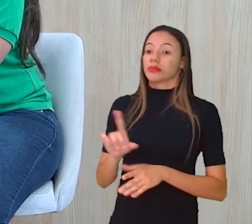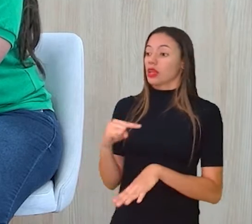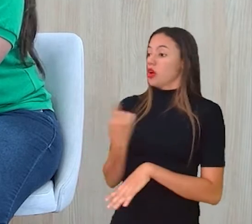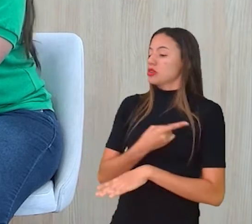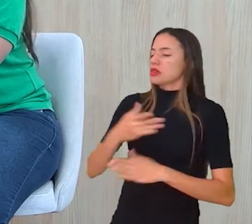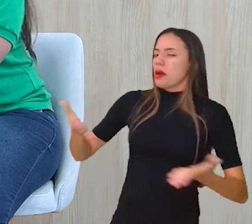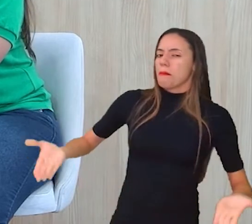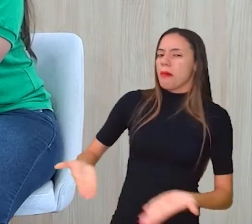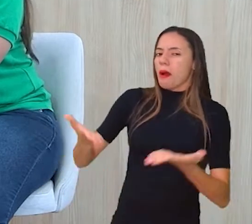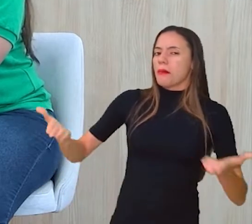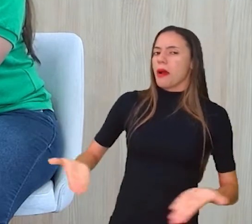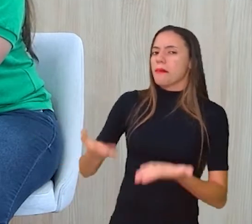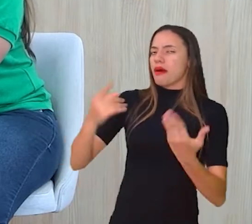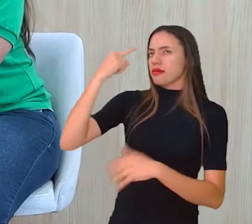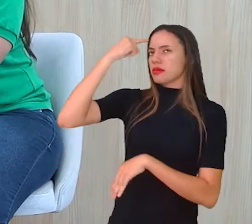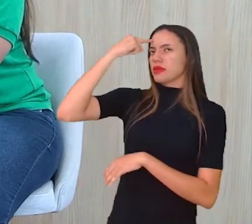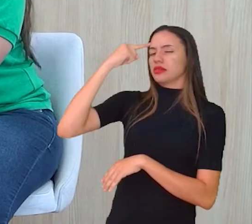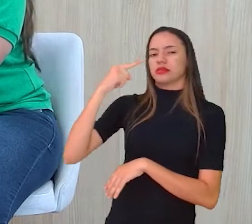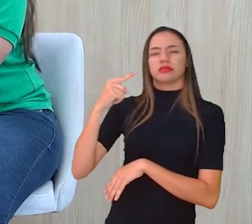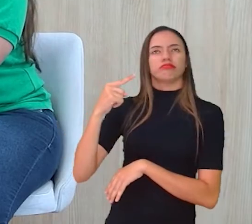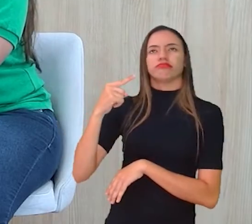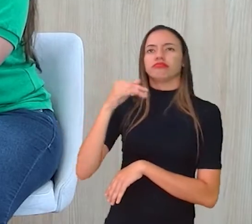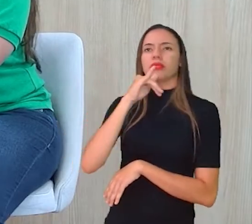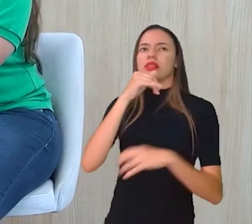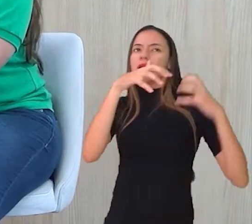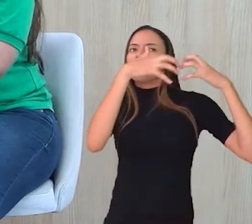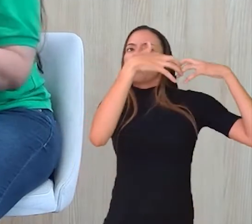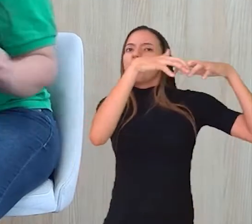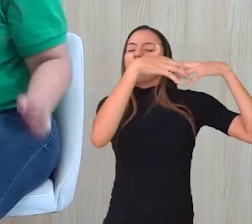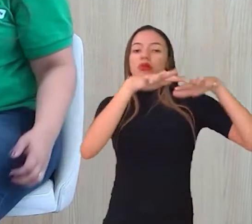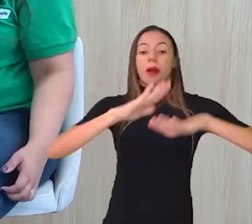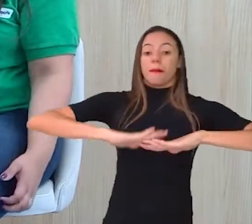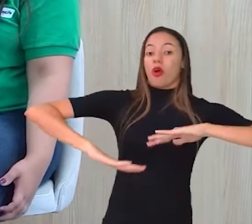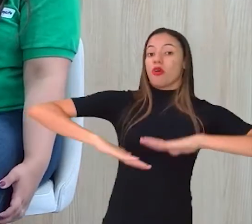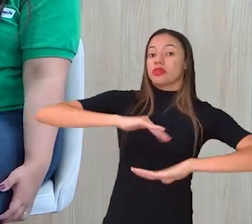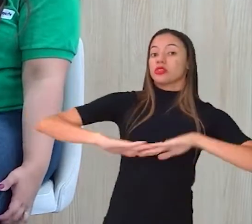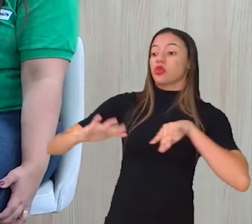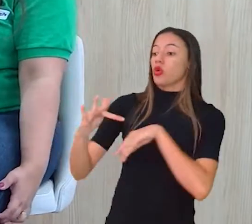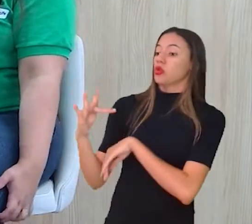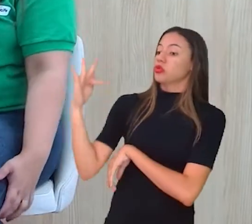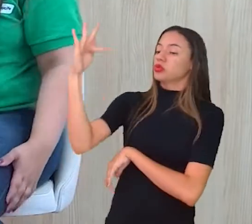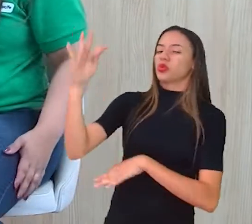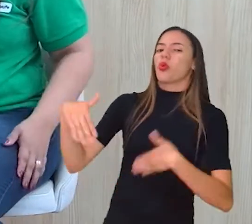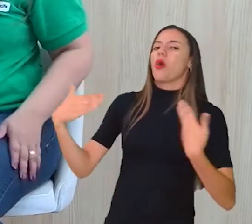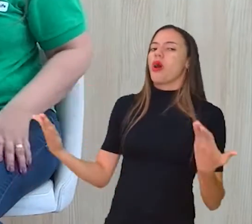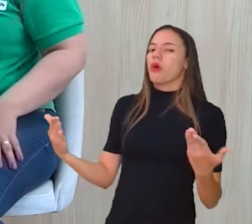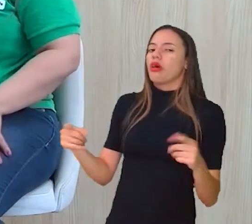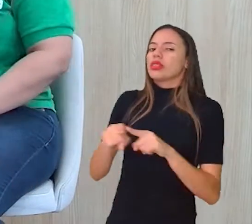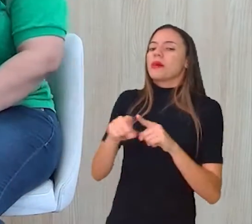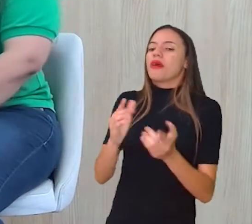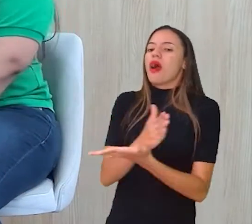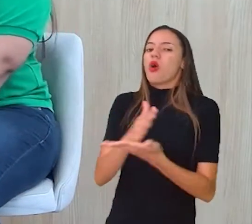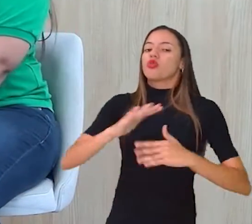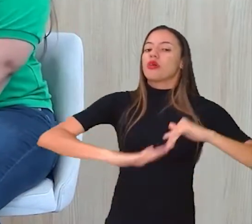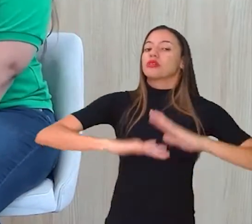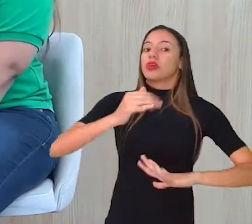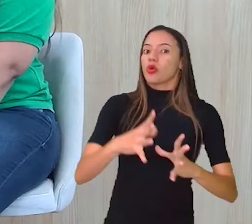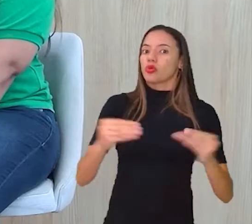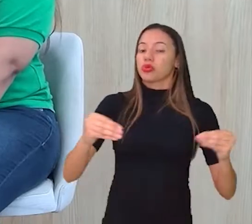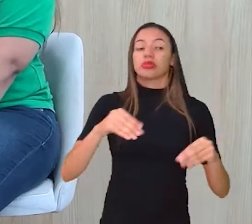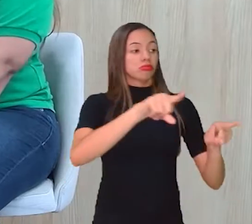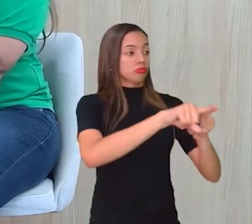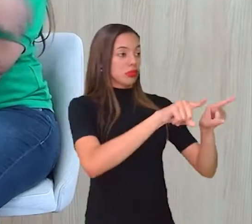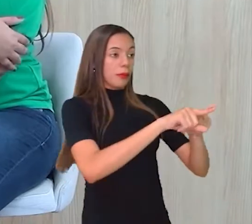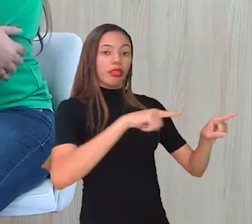esse raciocínio, ou seja, quais serão as profissões do futuro, quais profissões o desafio daqui a pouco vai chegar para vocês fazerem, não é? Exatamente. E